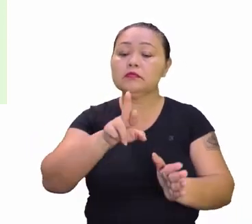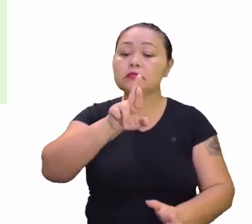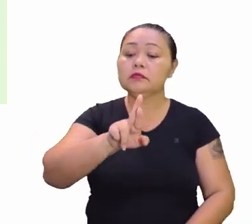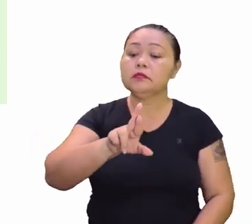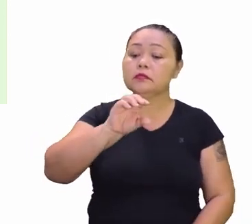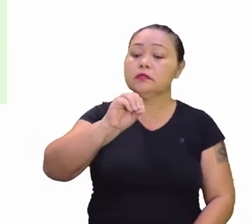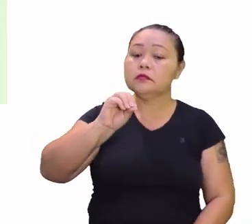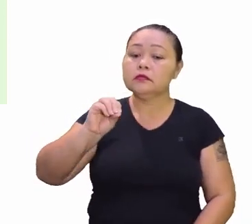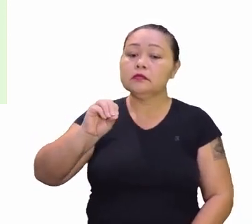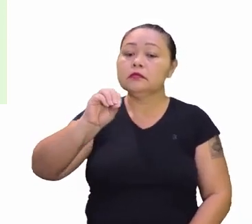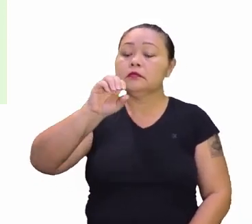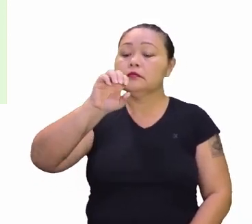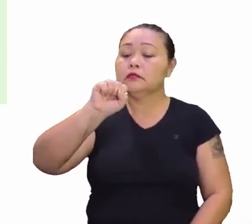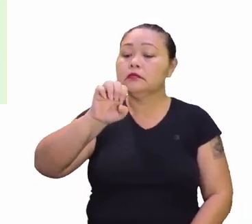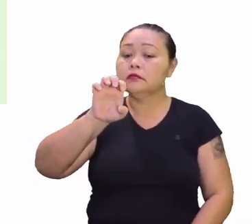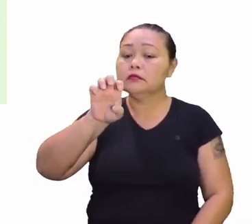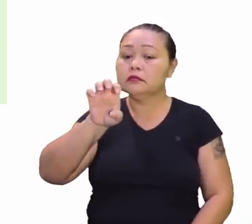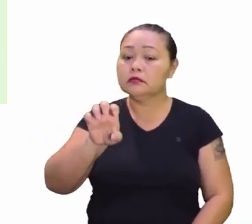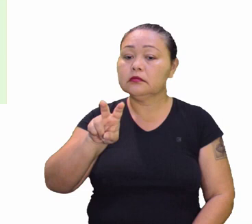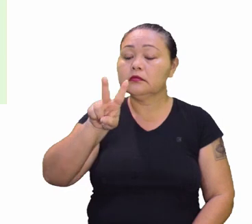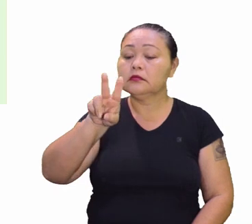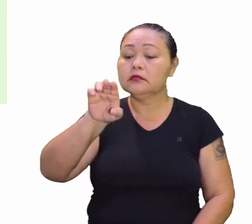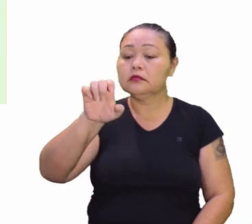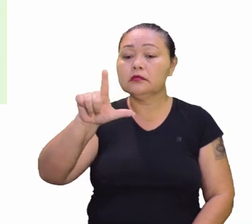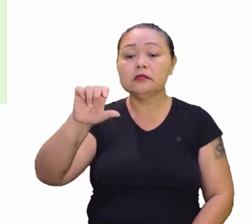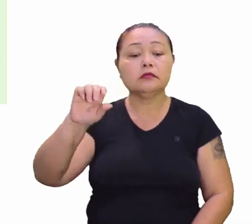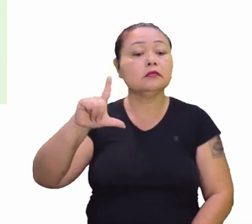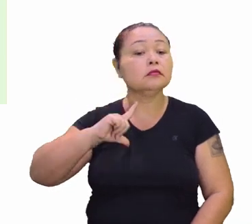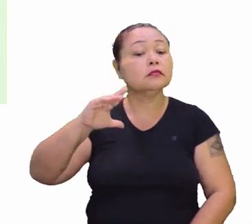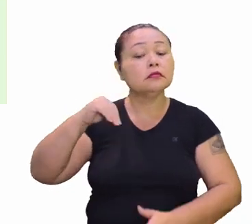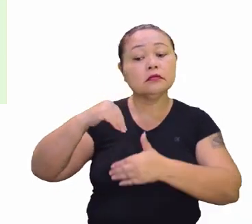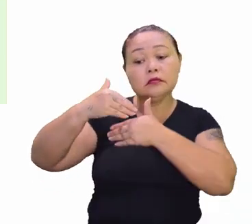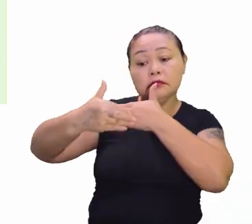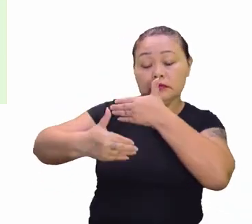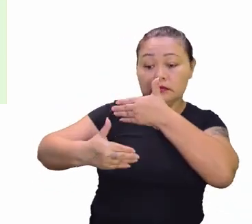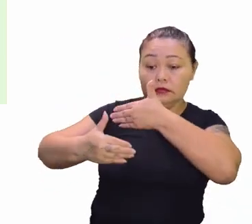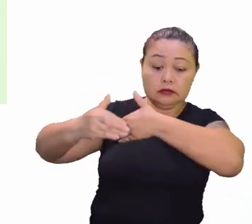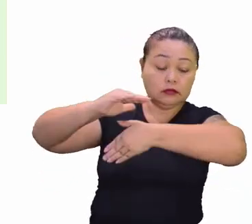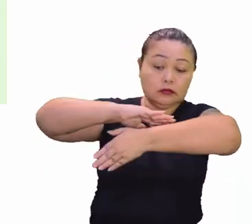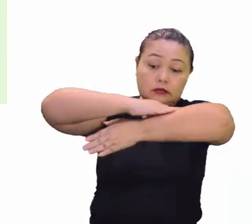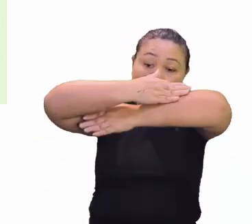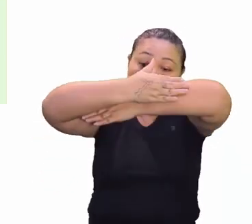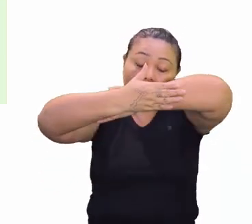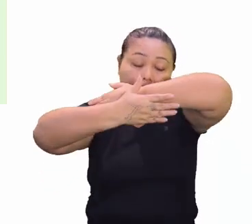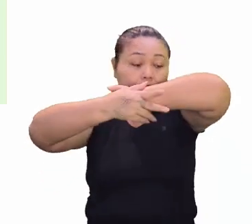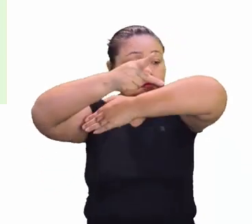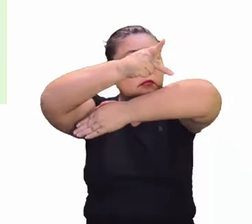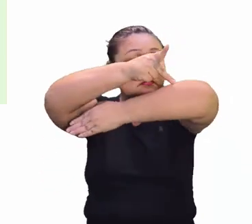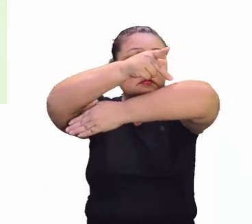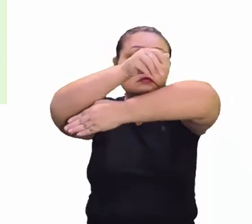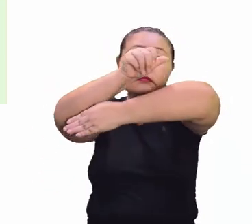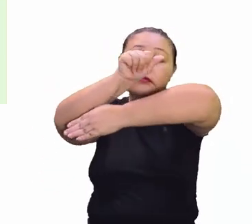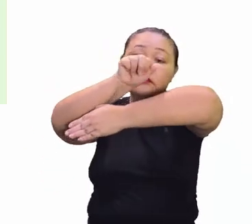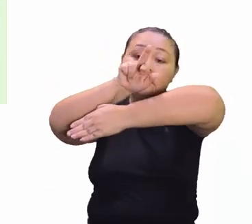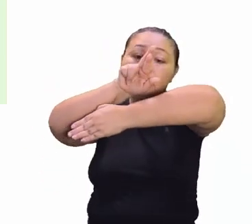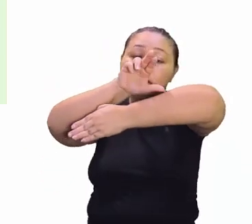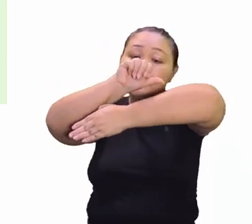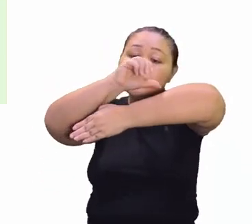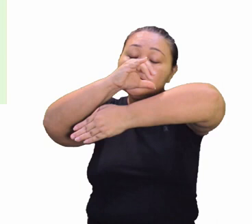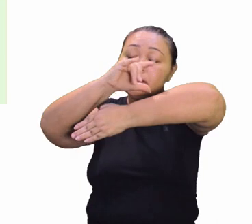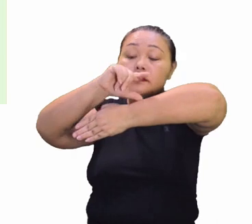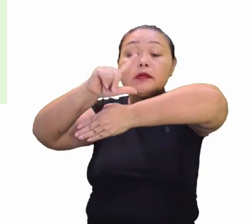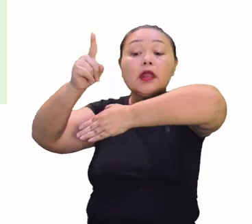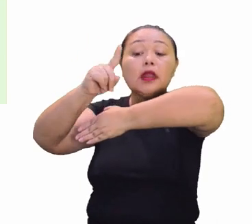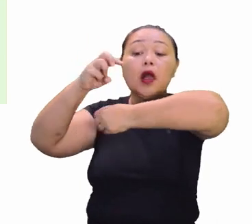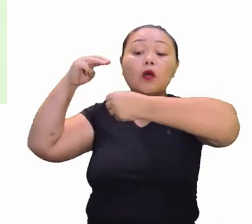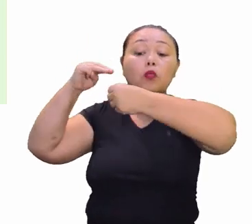Roosevelt, né? Tem suas nascentes na Chapada dos Parecis, no município de